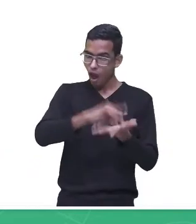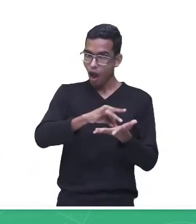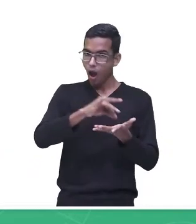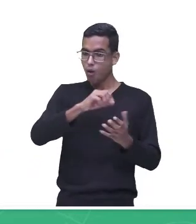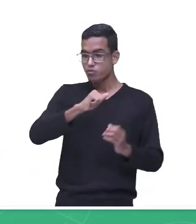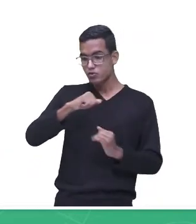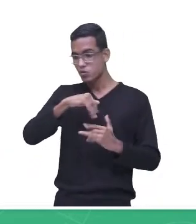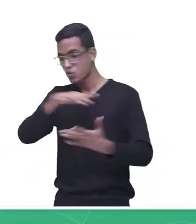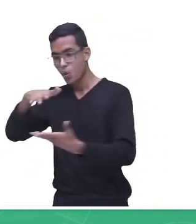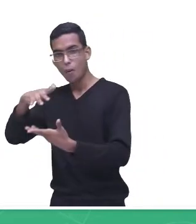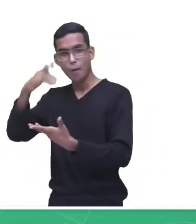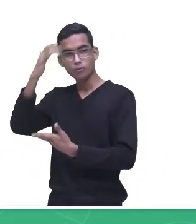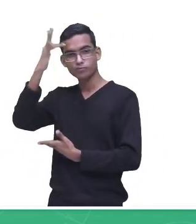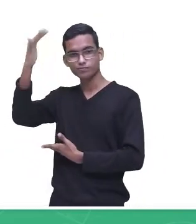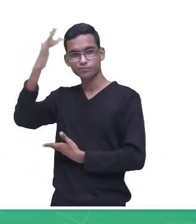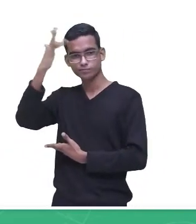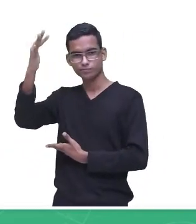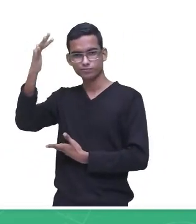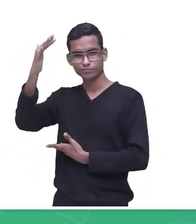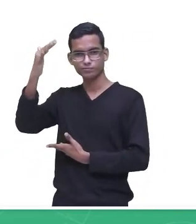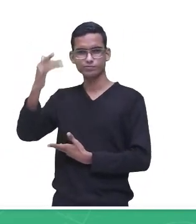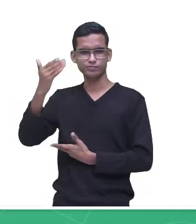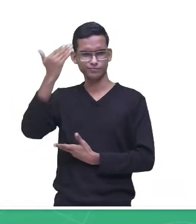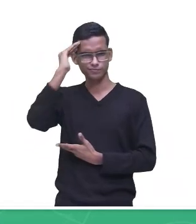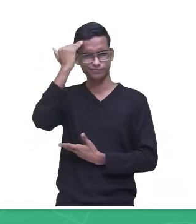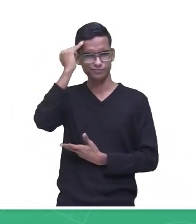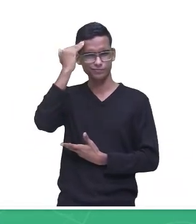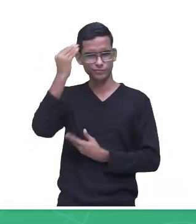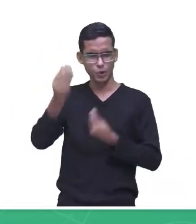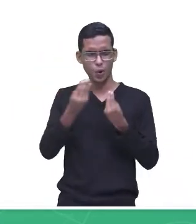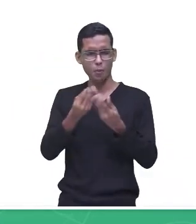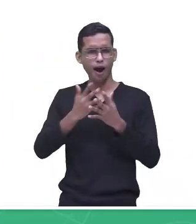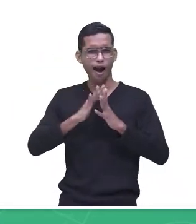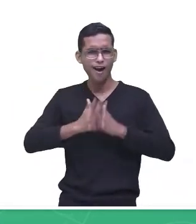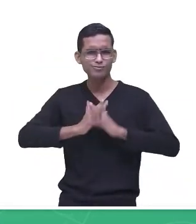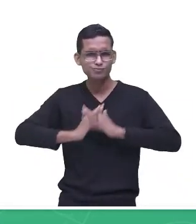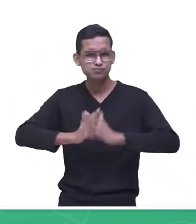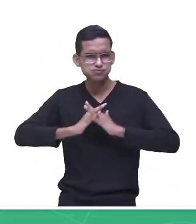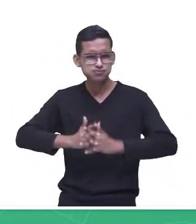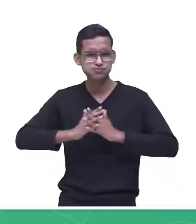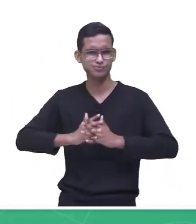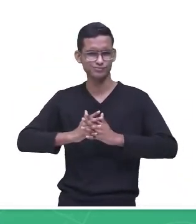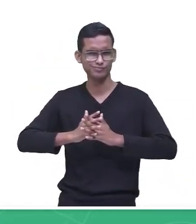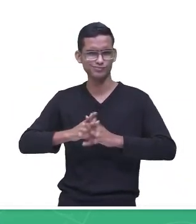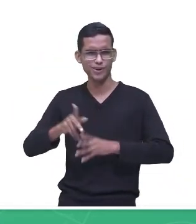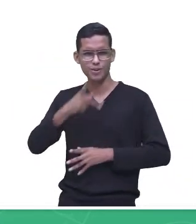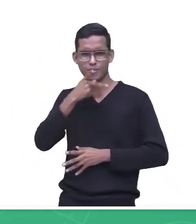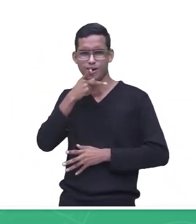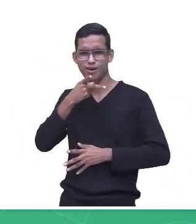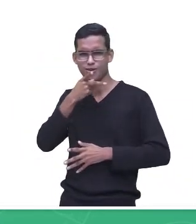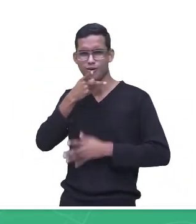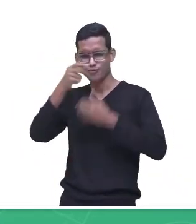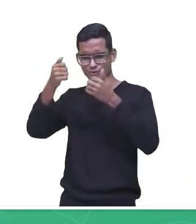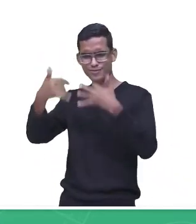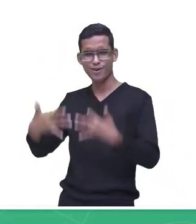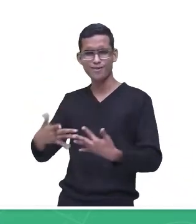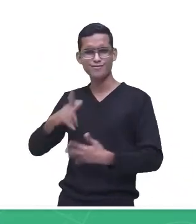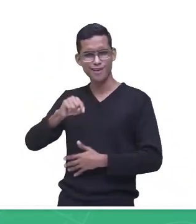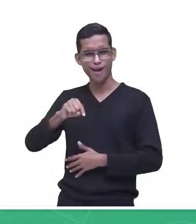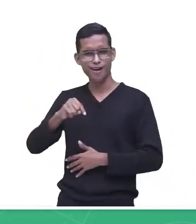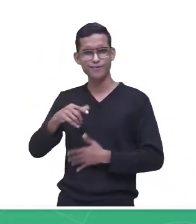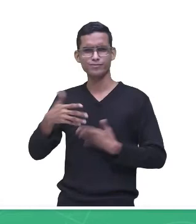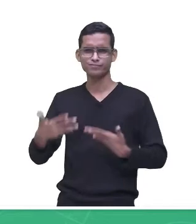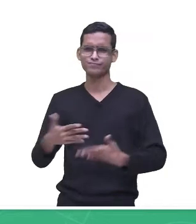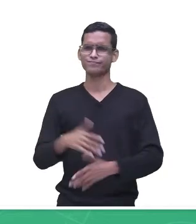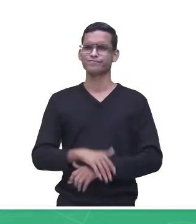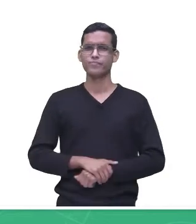quê? Porque eu já estive nesse mundo real. Olha só que confusão maluca, né, que Platão coloca pra gente. Mas é isso aí, tá?